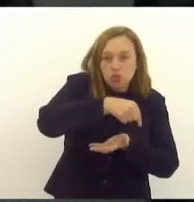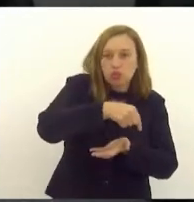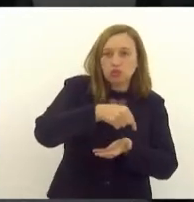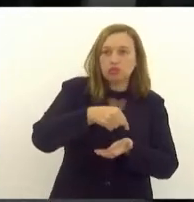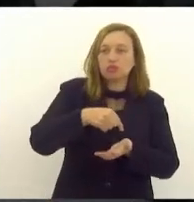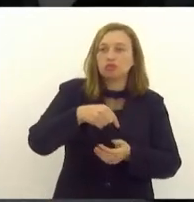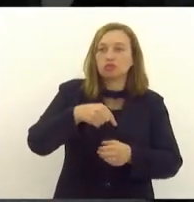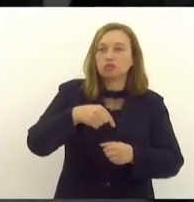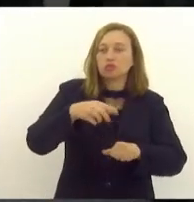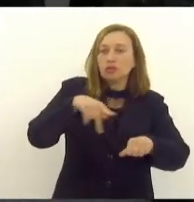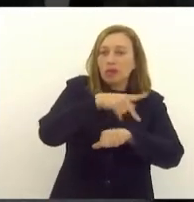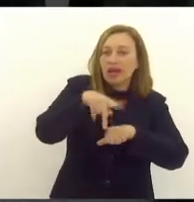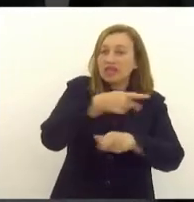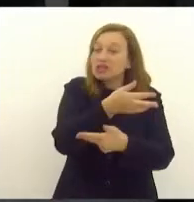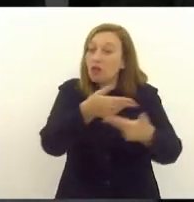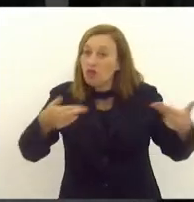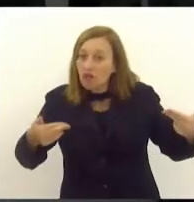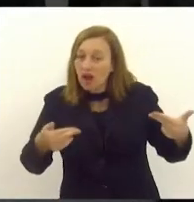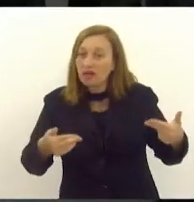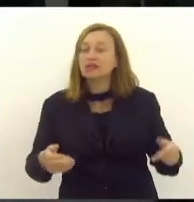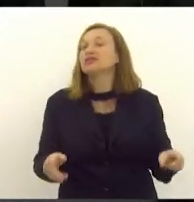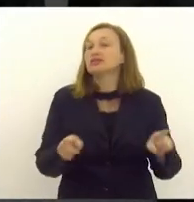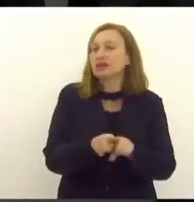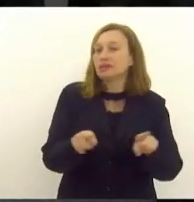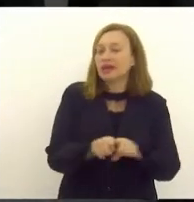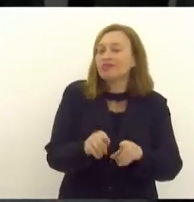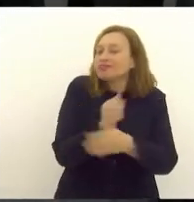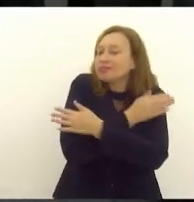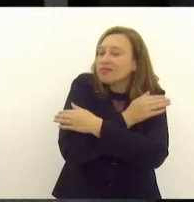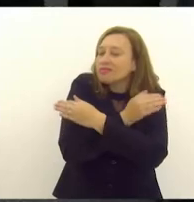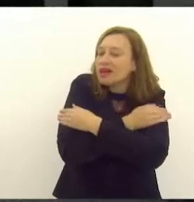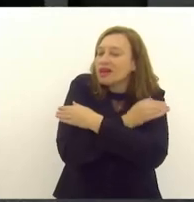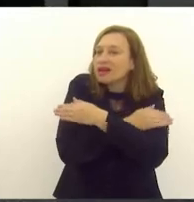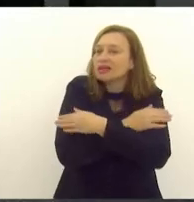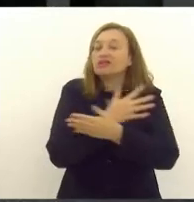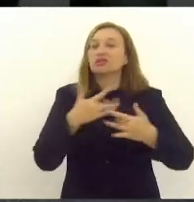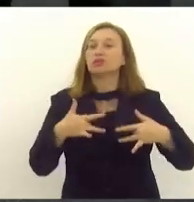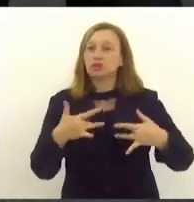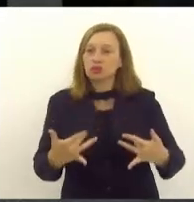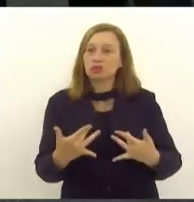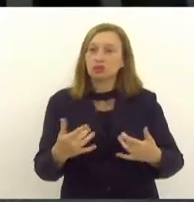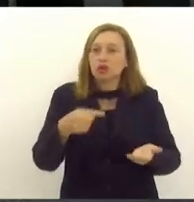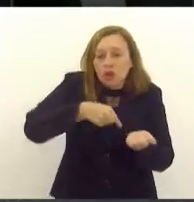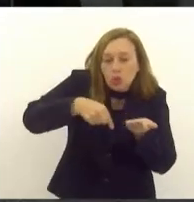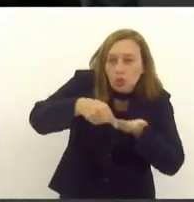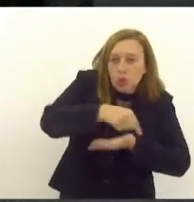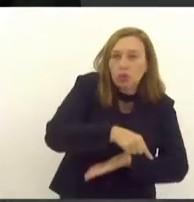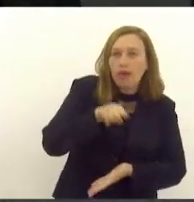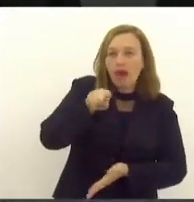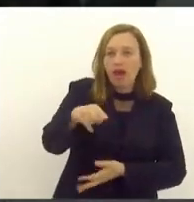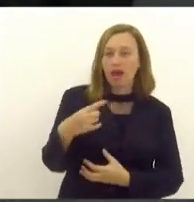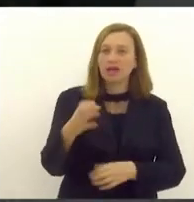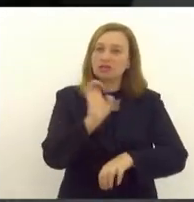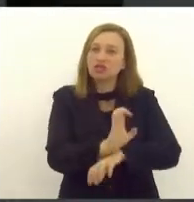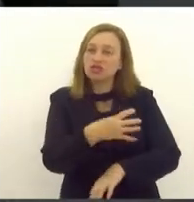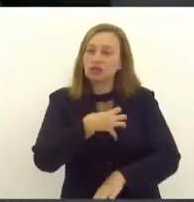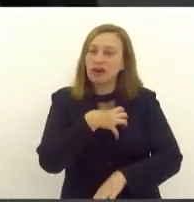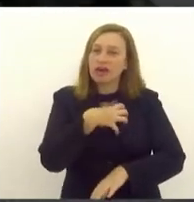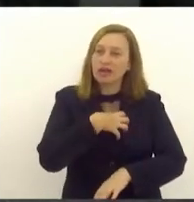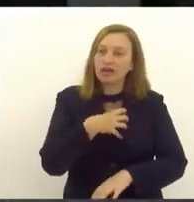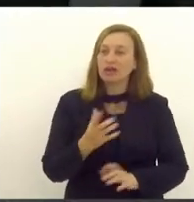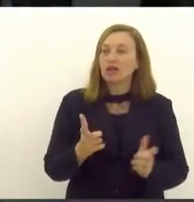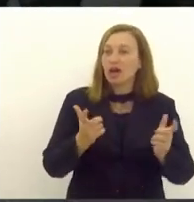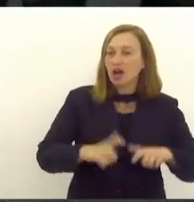que são muitos e deixar também um grande abraço e solidariedade é o quilombo lá da Bahia da onde